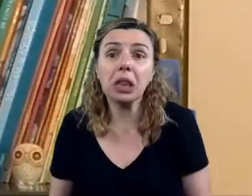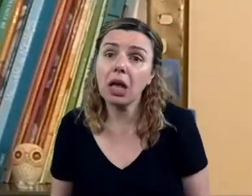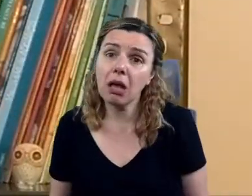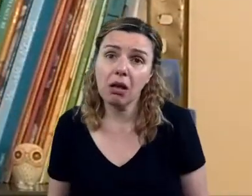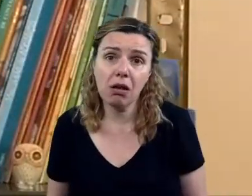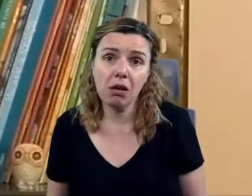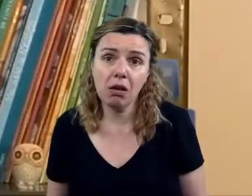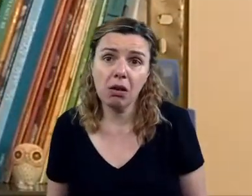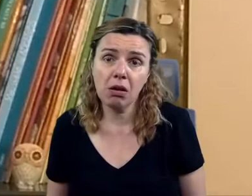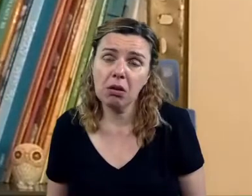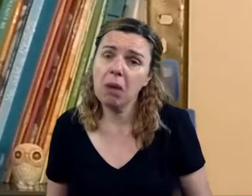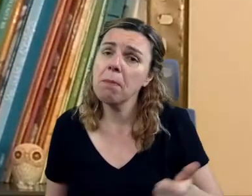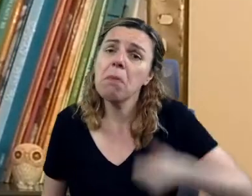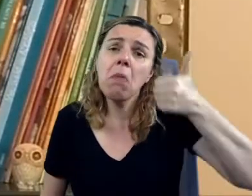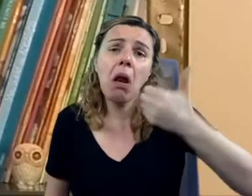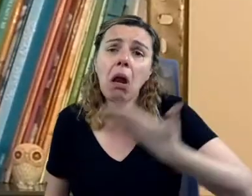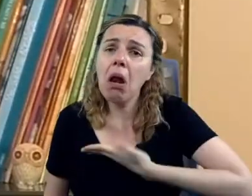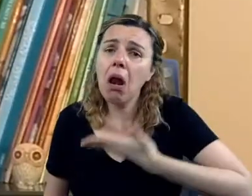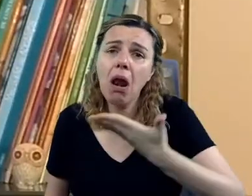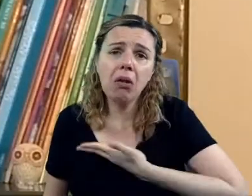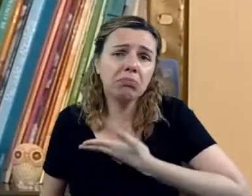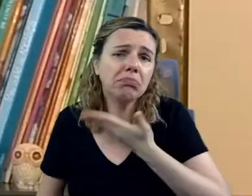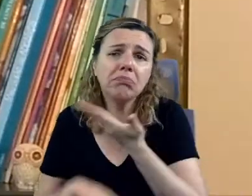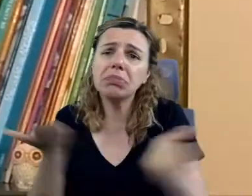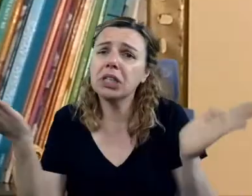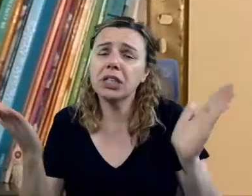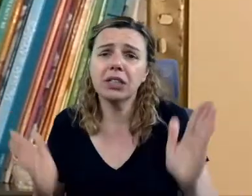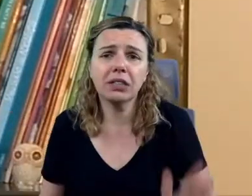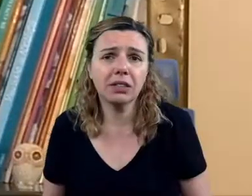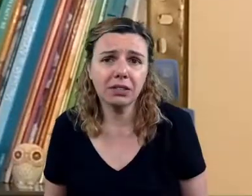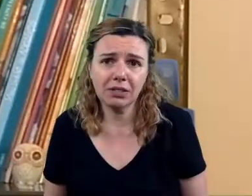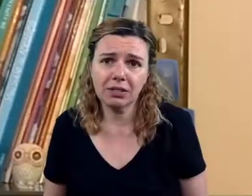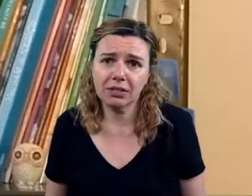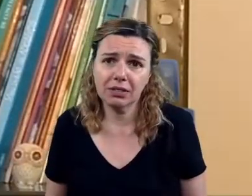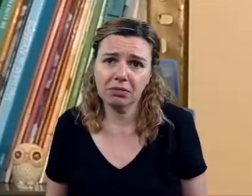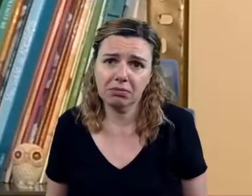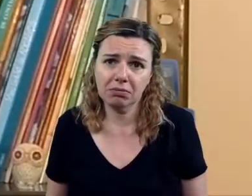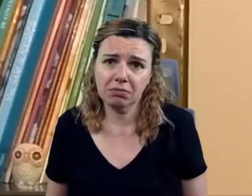perdeu. Era meu melhor amigo e se perdeu.